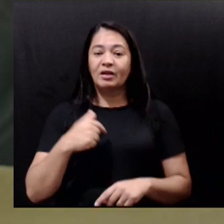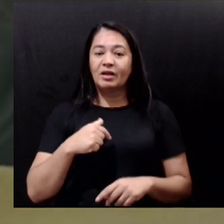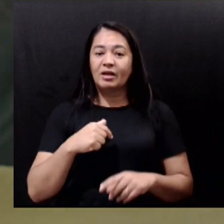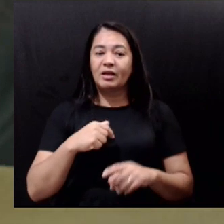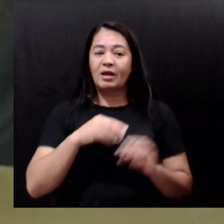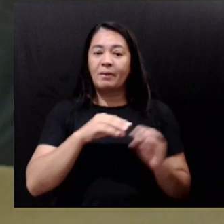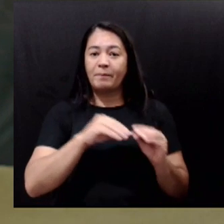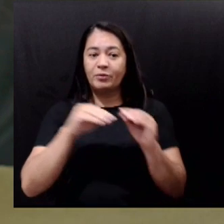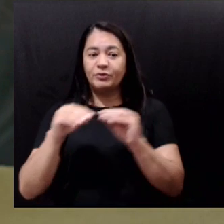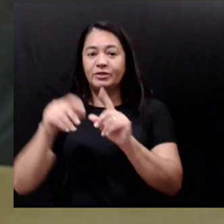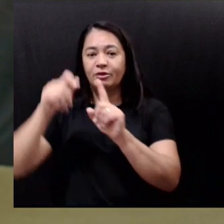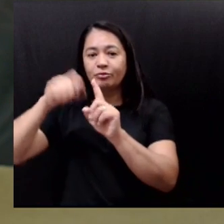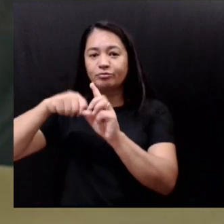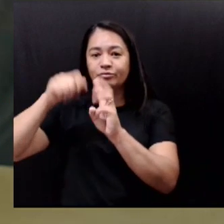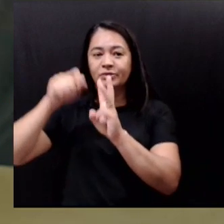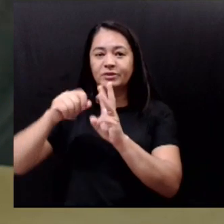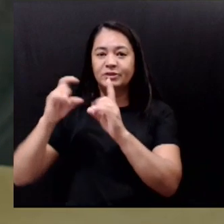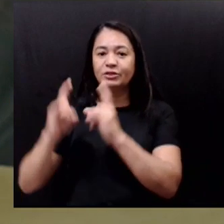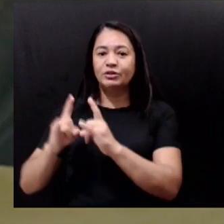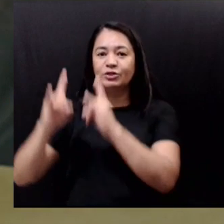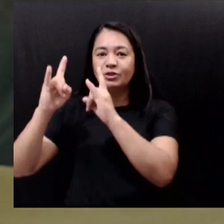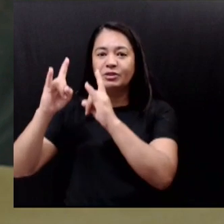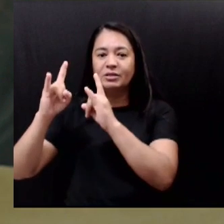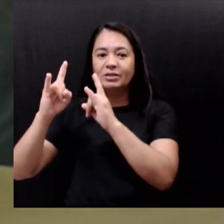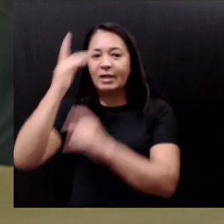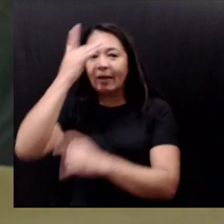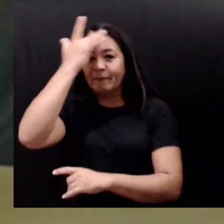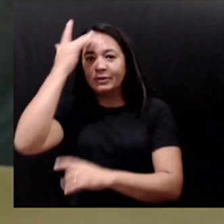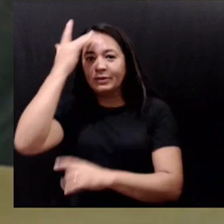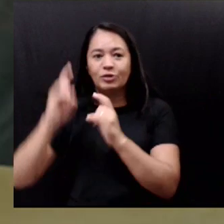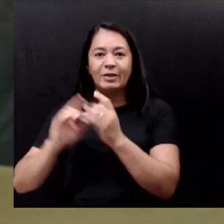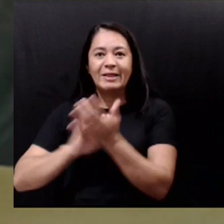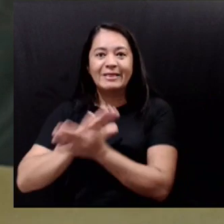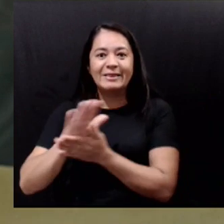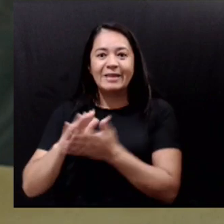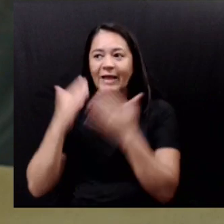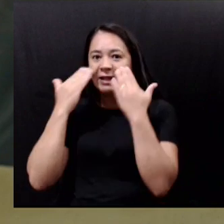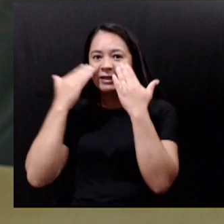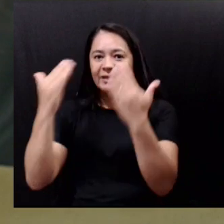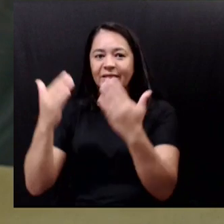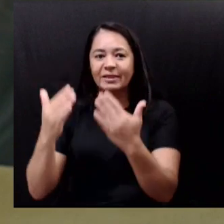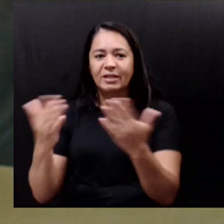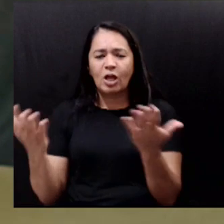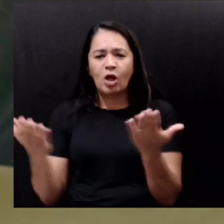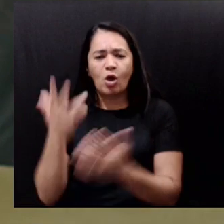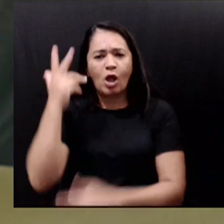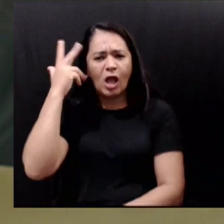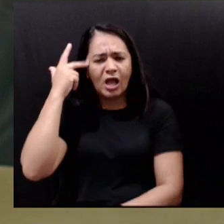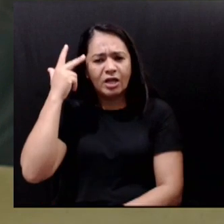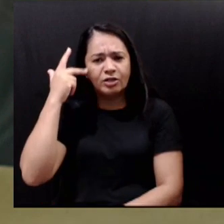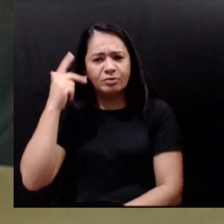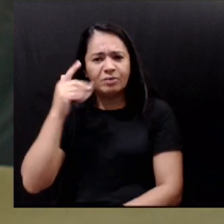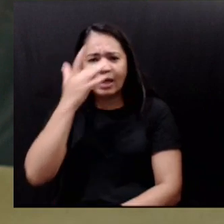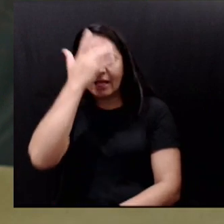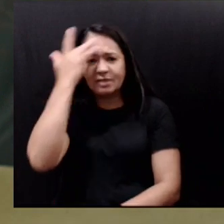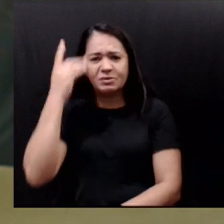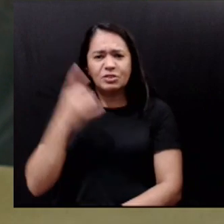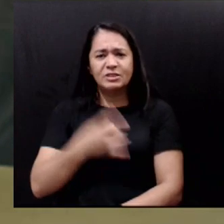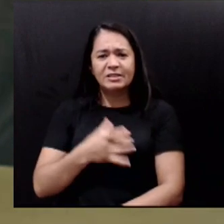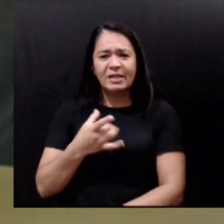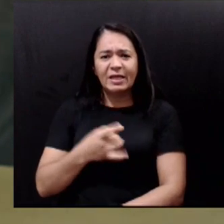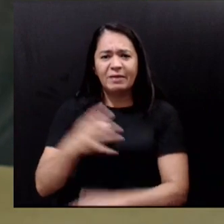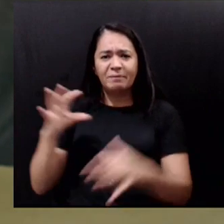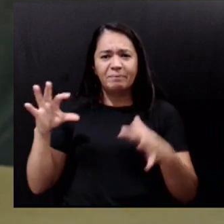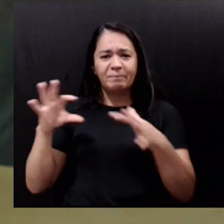ninguém do prédio se apresentou. Isso é comum hoje em dia? As pessoas têm medo de criar laços com